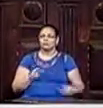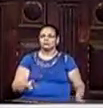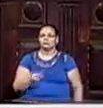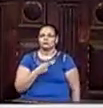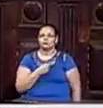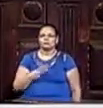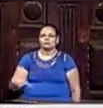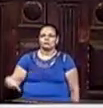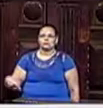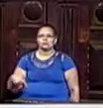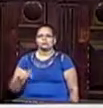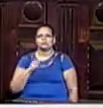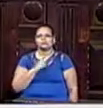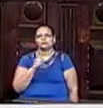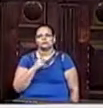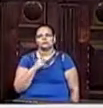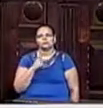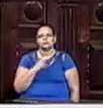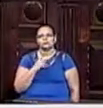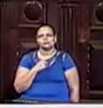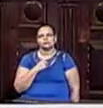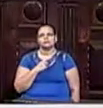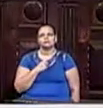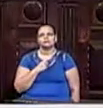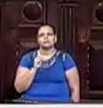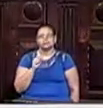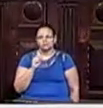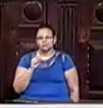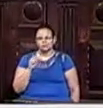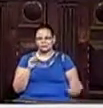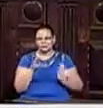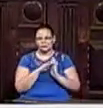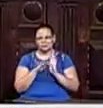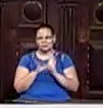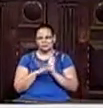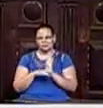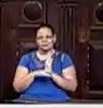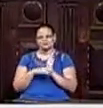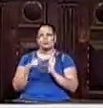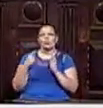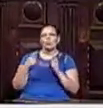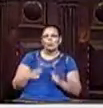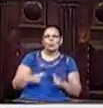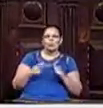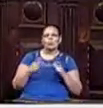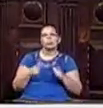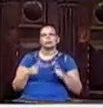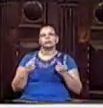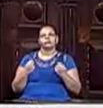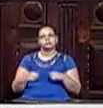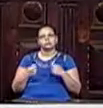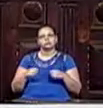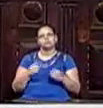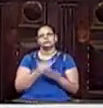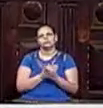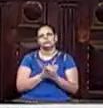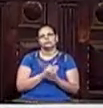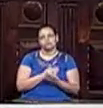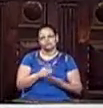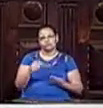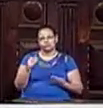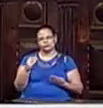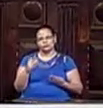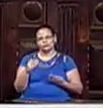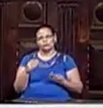aí um mapa da mina traçado de onde deve começar